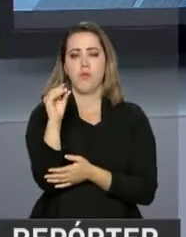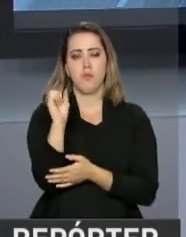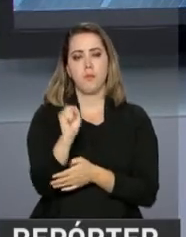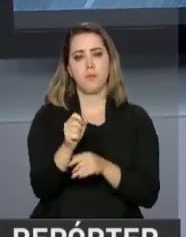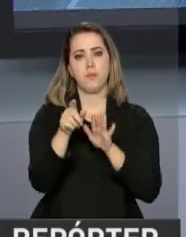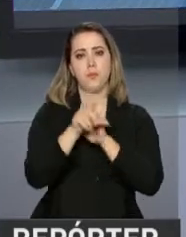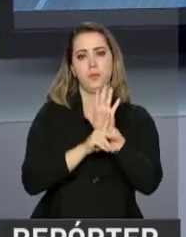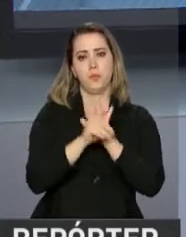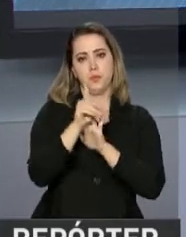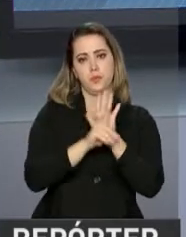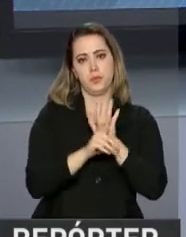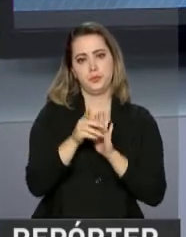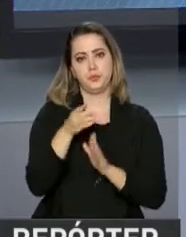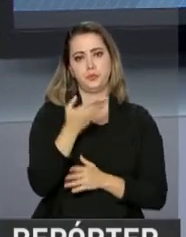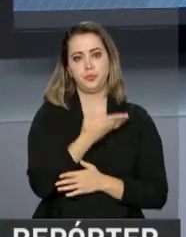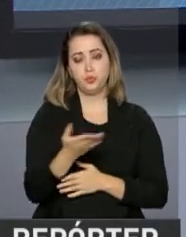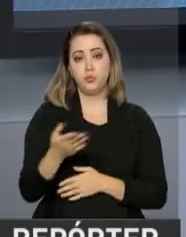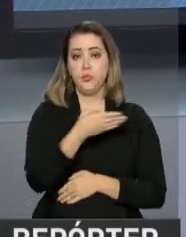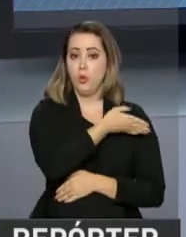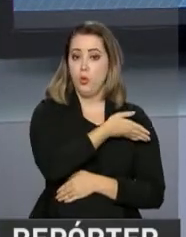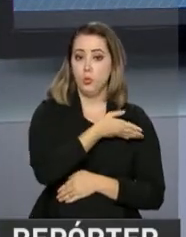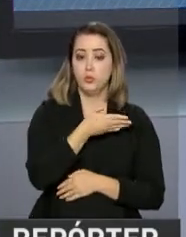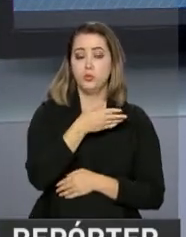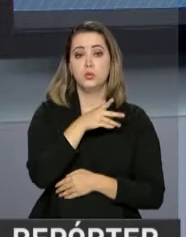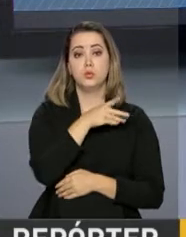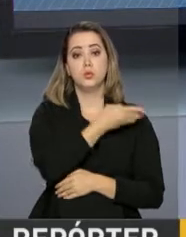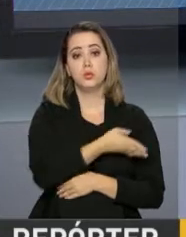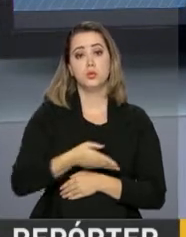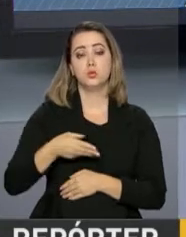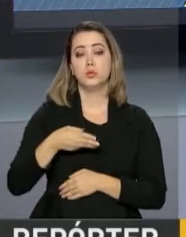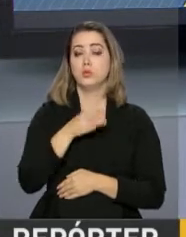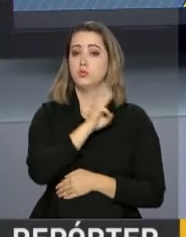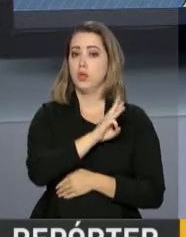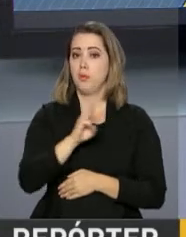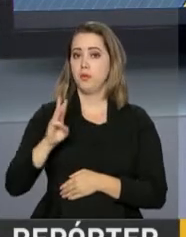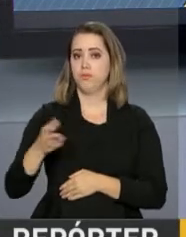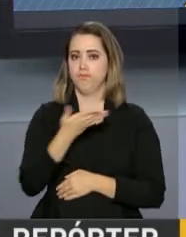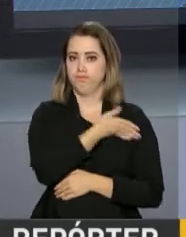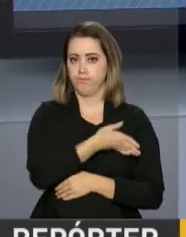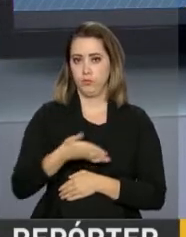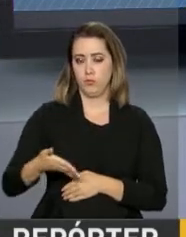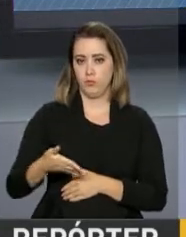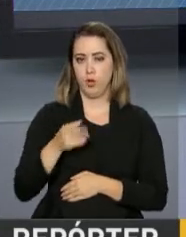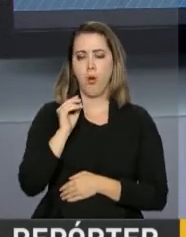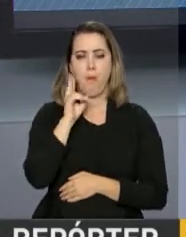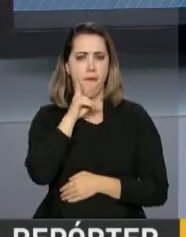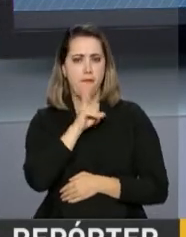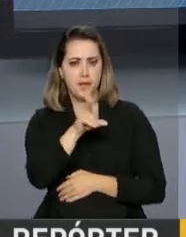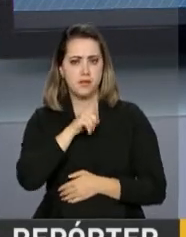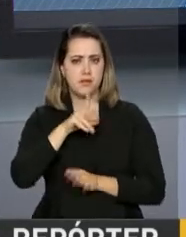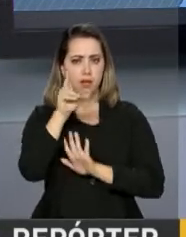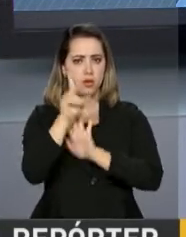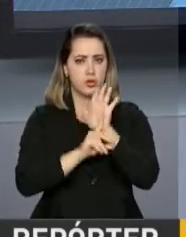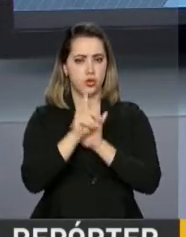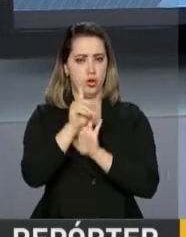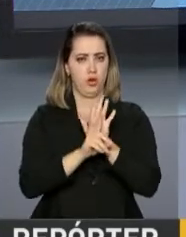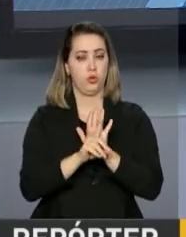pagamento de conta inativa do fgts o endereço é www.twitter.com